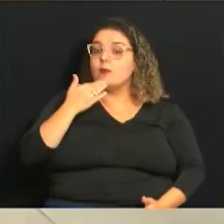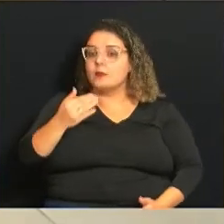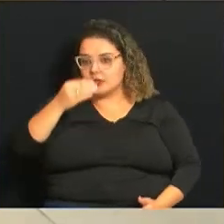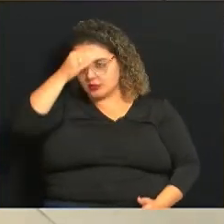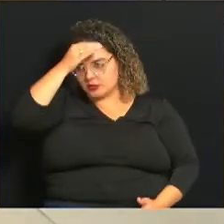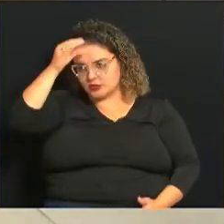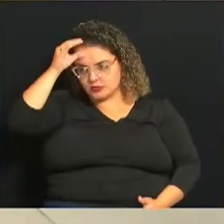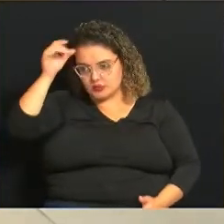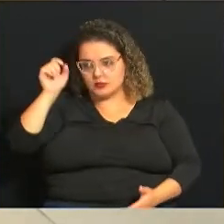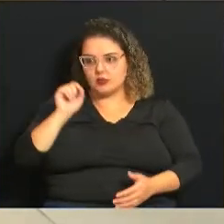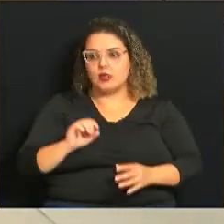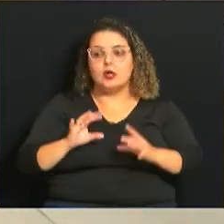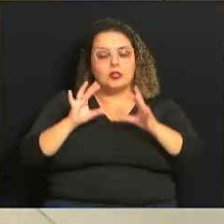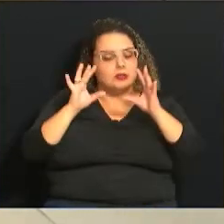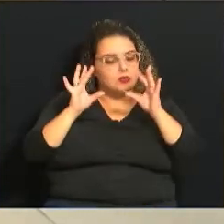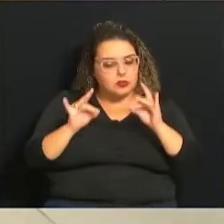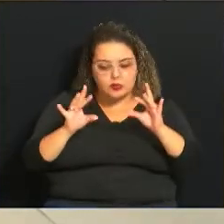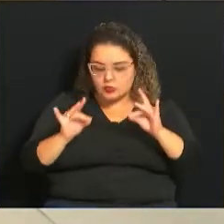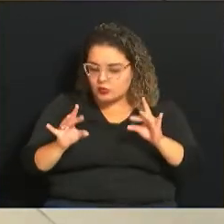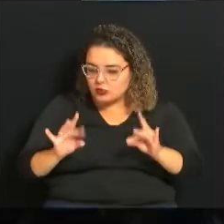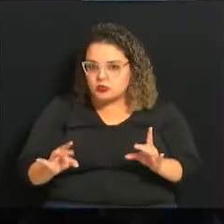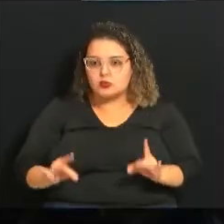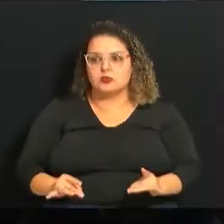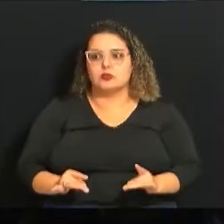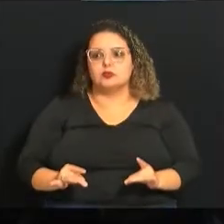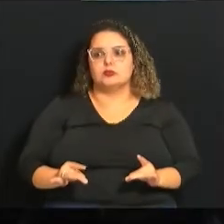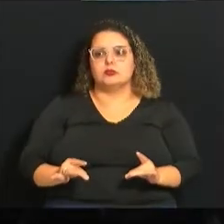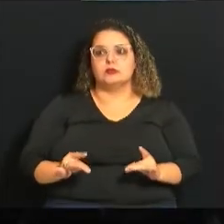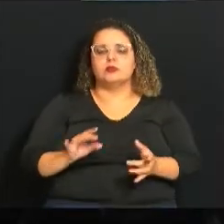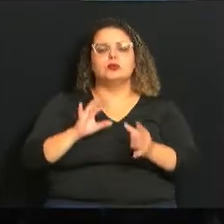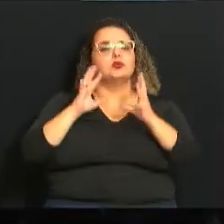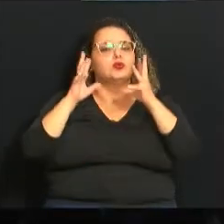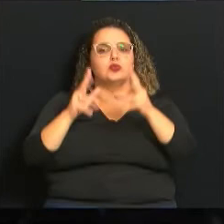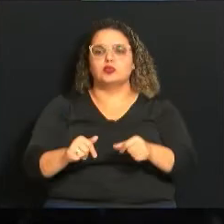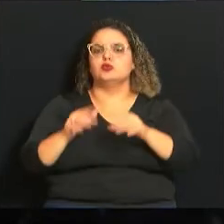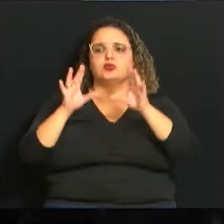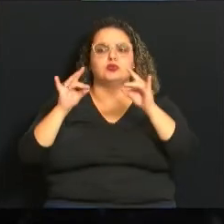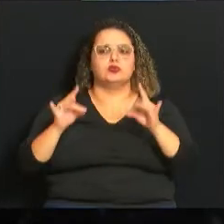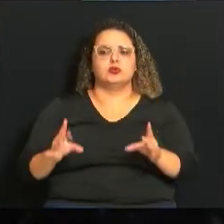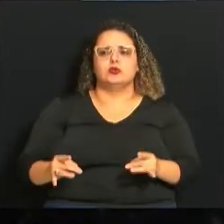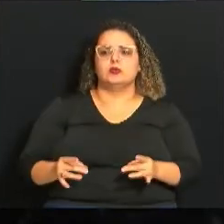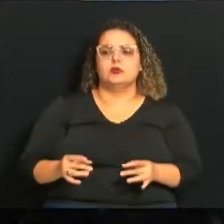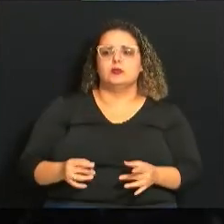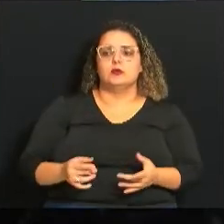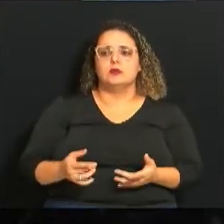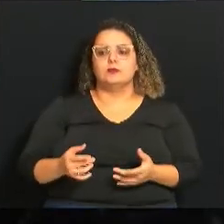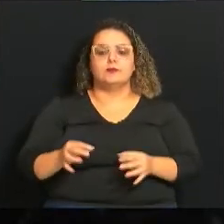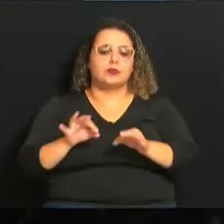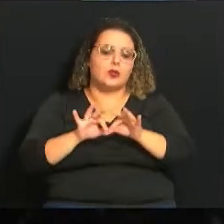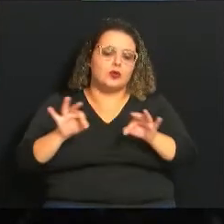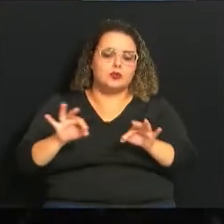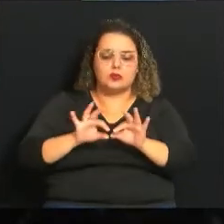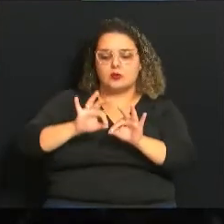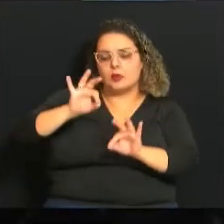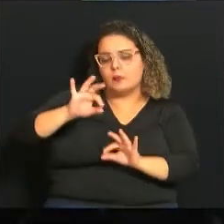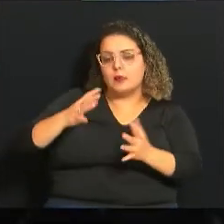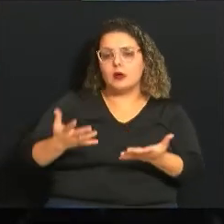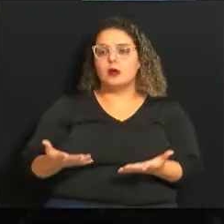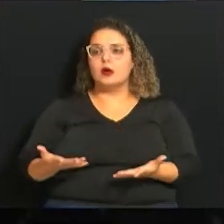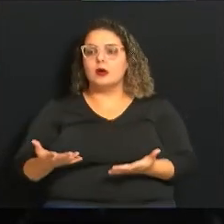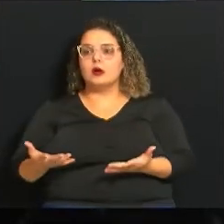escrito lá em todos os minúsculos detalhes, né? Então, tem noções ali de tamanho, onde é que aquela ilustração vai